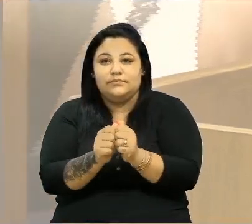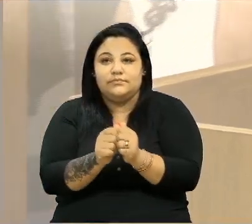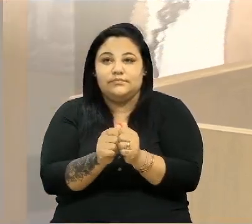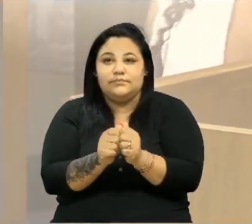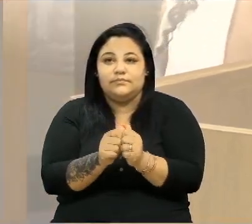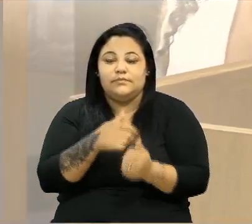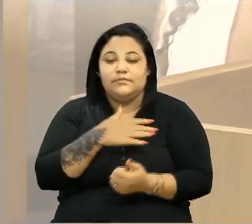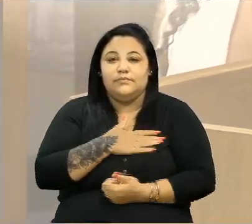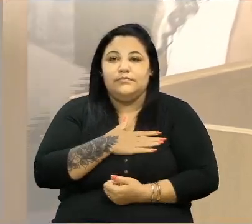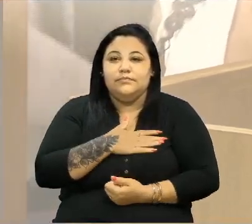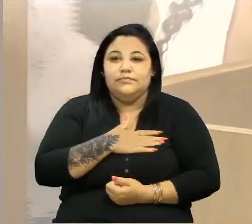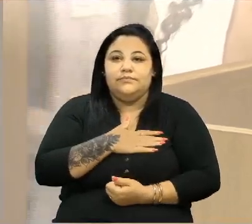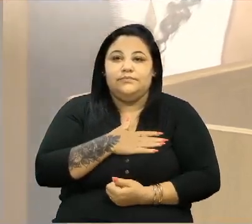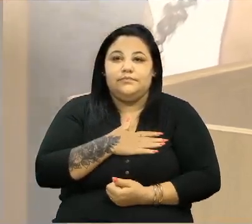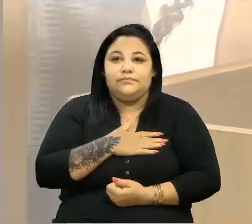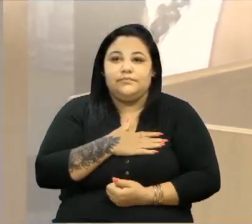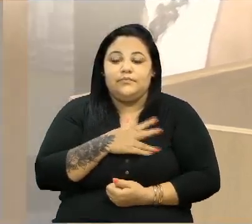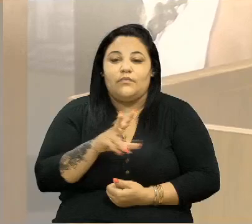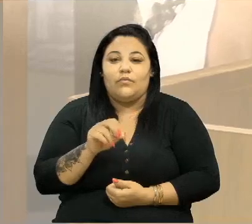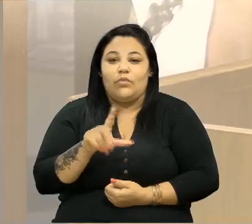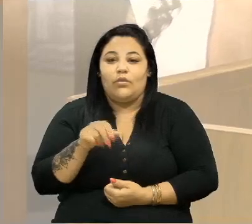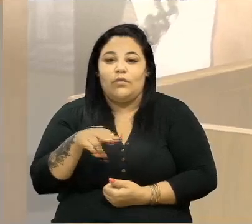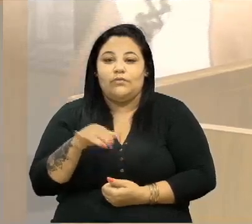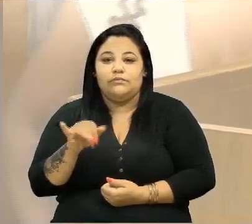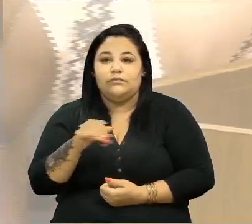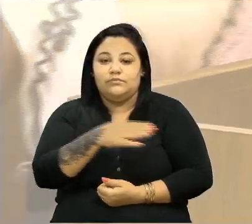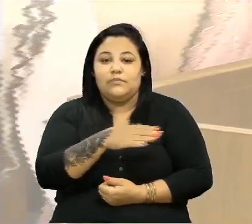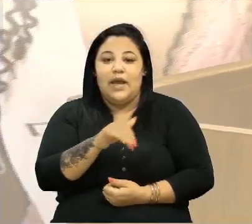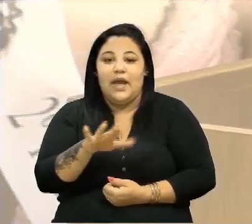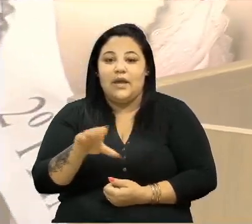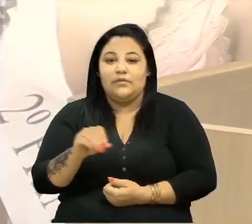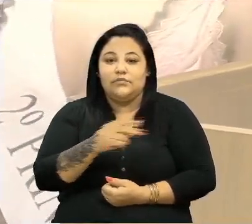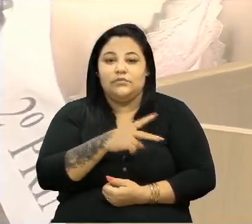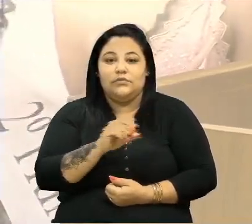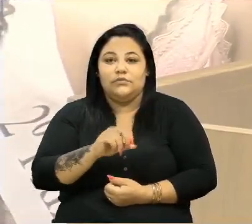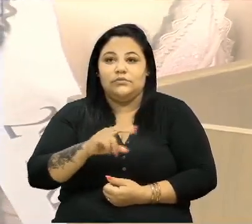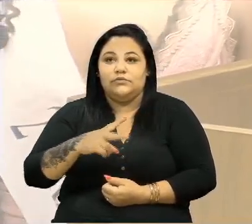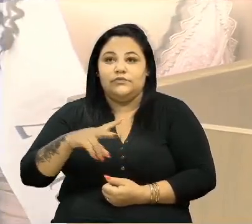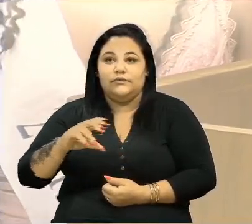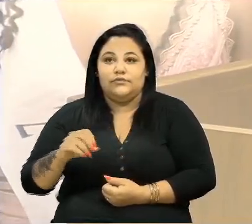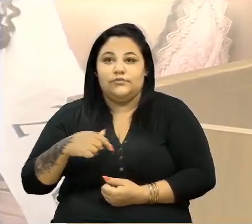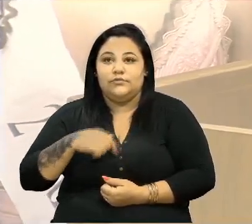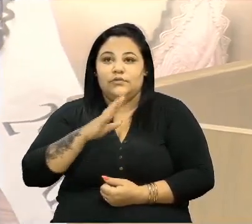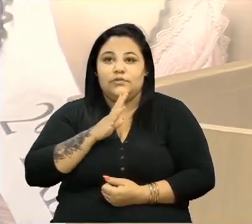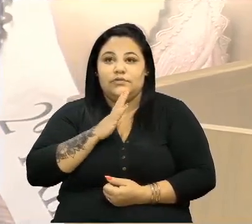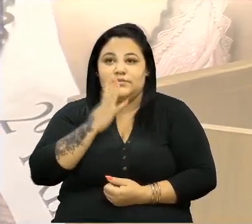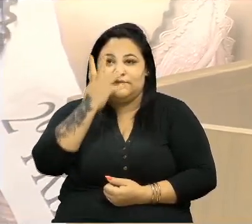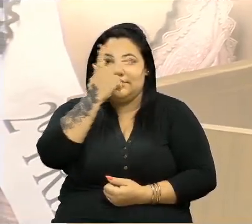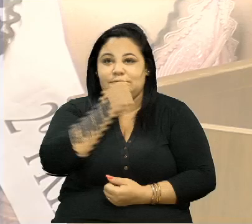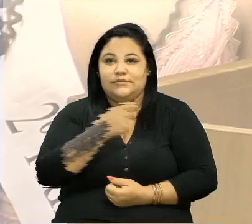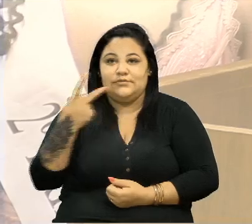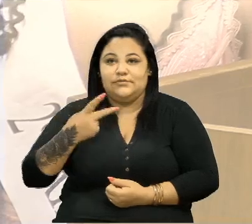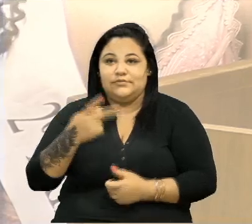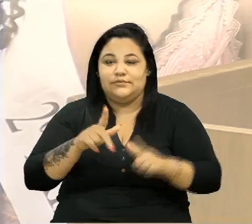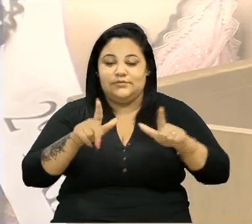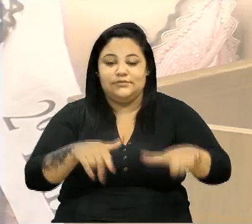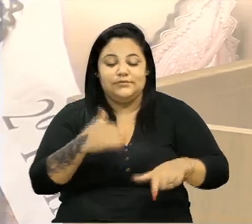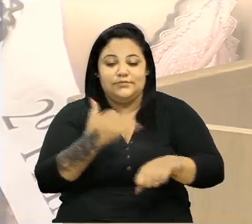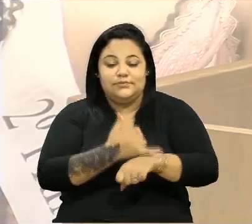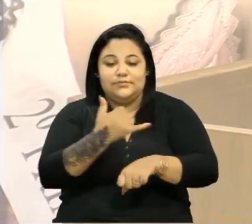Castilho, em maio de 2020, para conhecer essa linda cidade, que é o 2º polo mecânico metal do